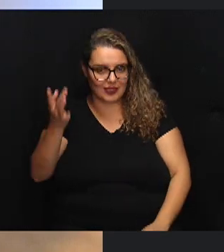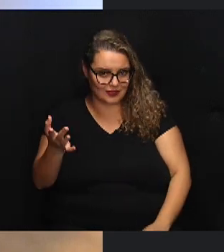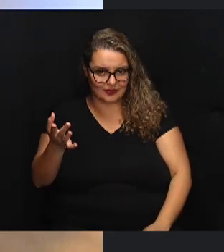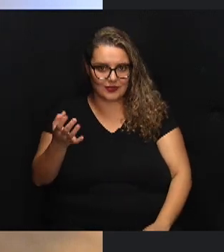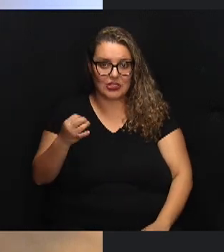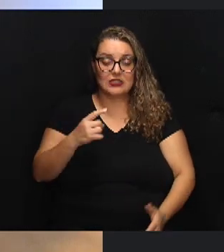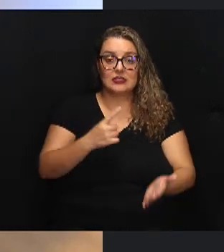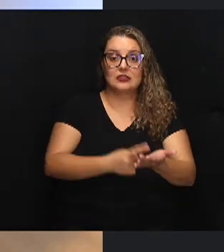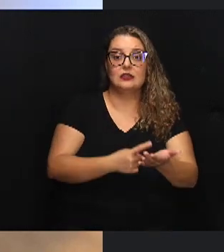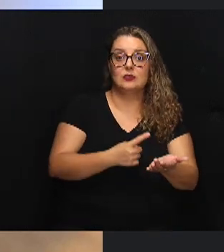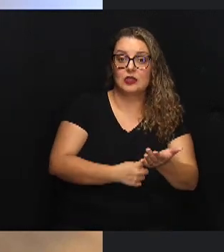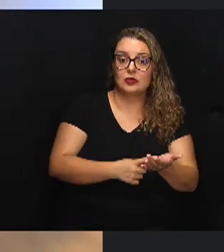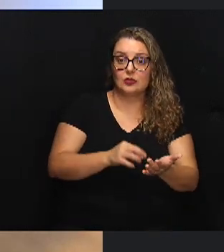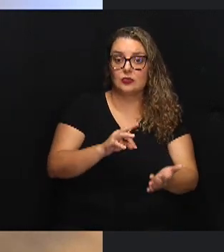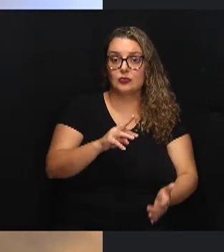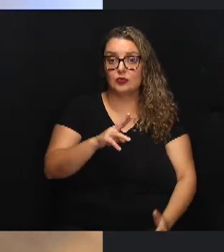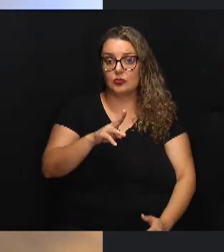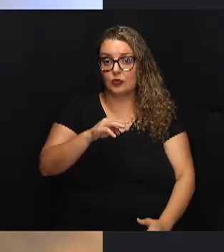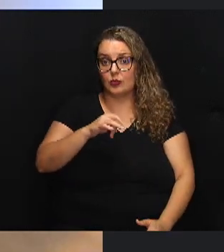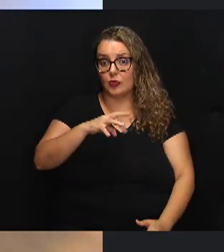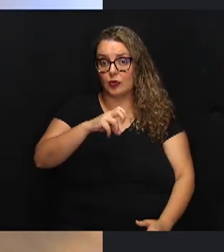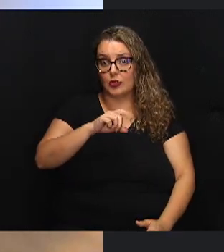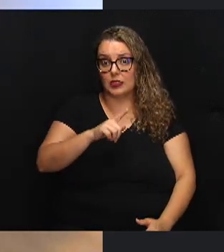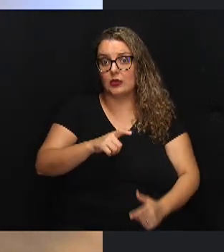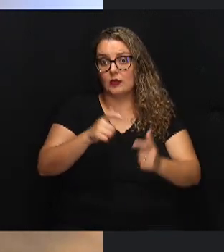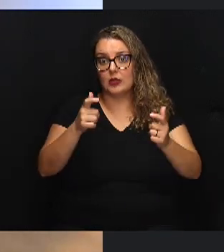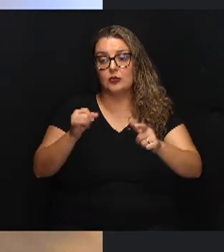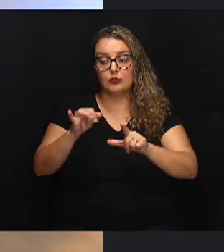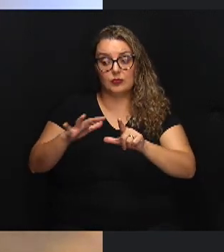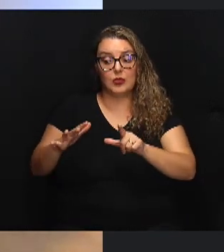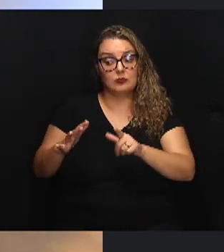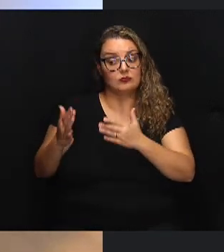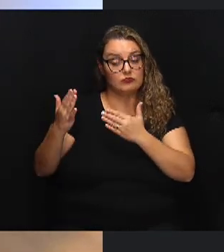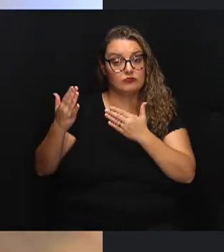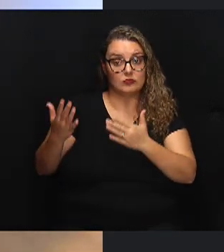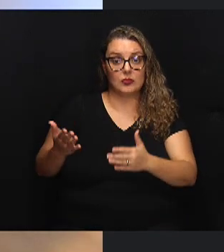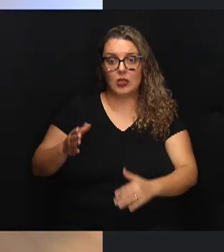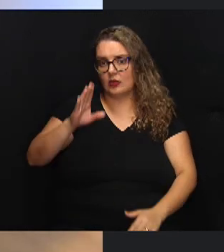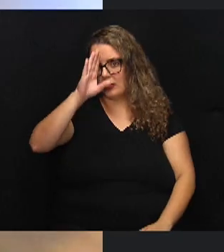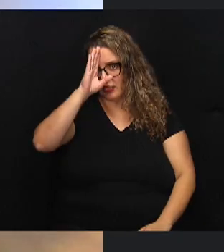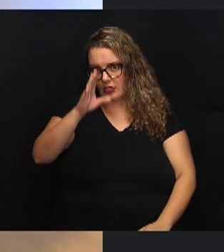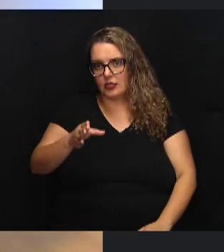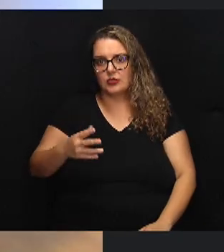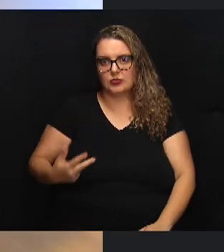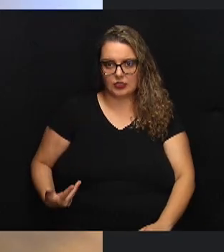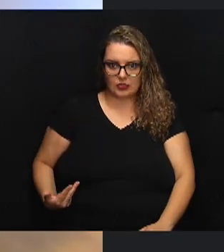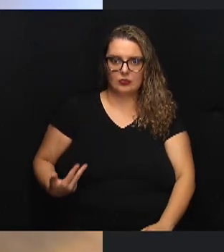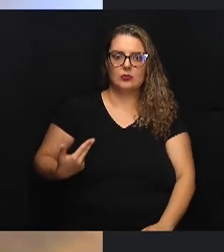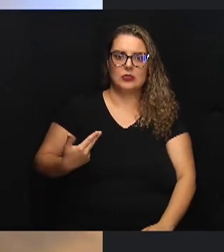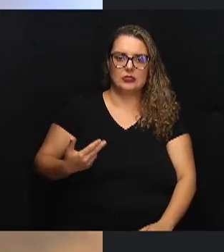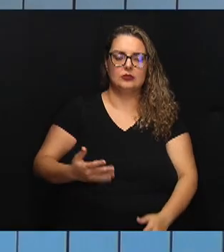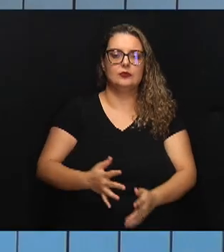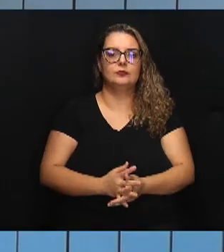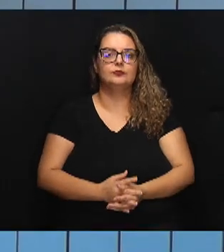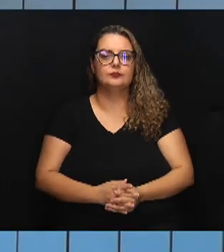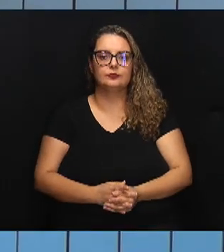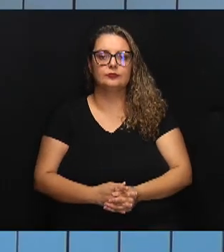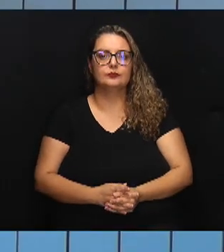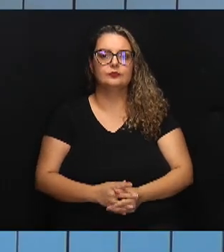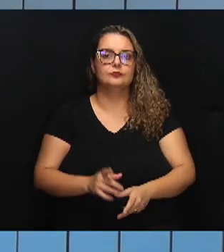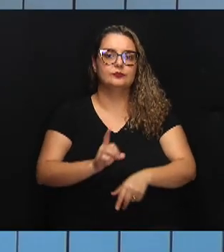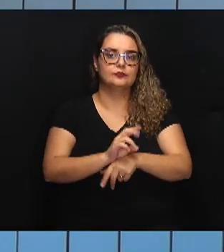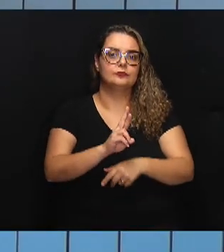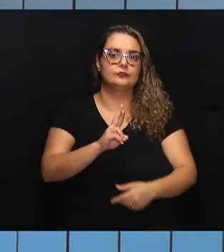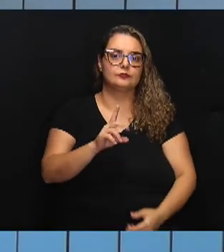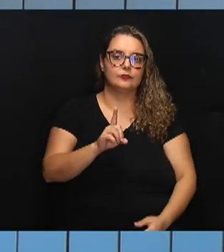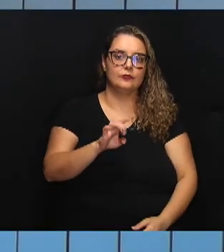muito alto, uma imagem muito sugestiva, às vezes esse paciente já vai direto para uma cirurgia. Doutora Débora, o